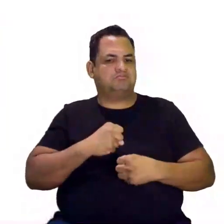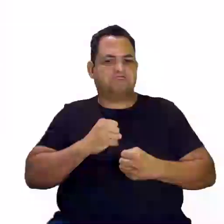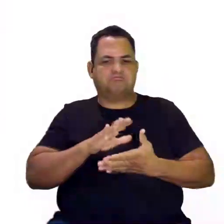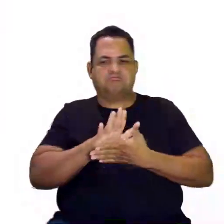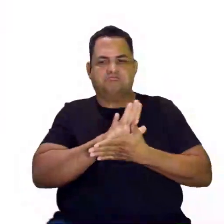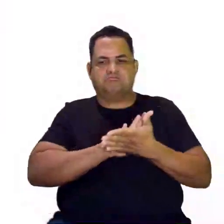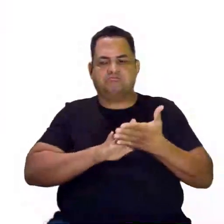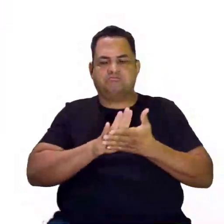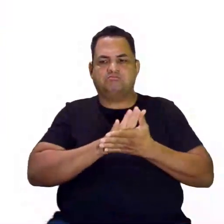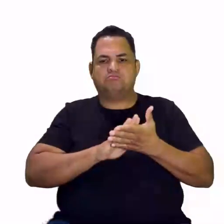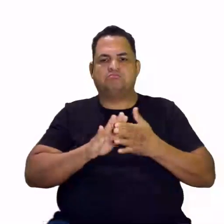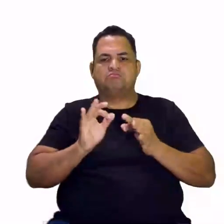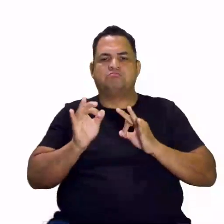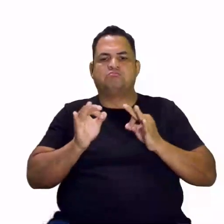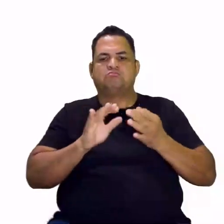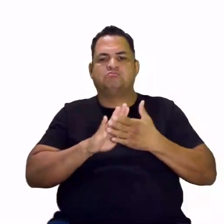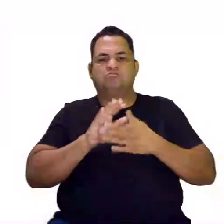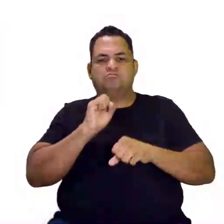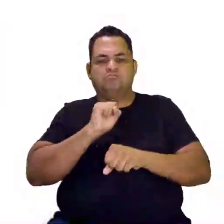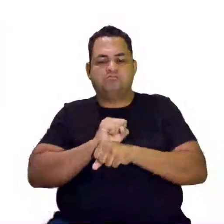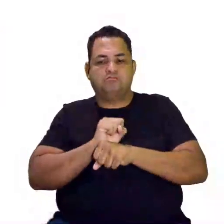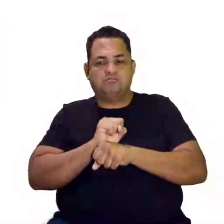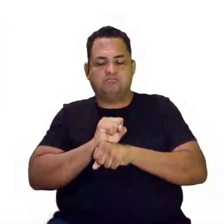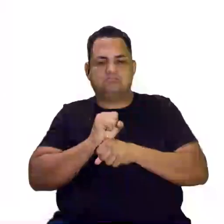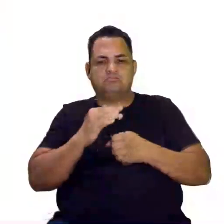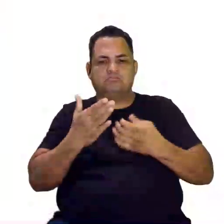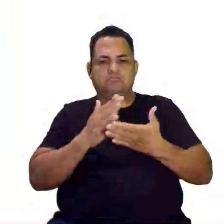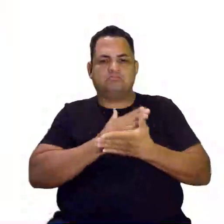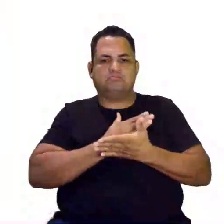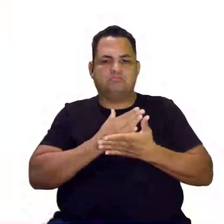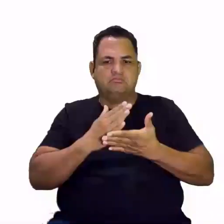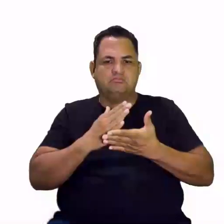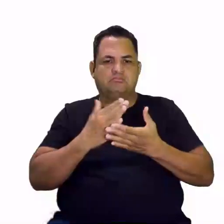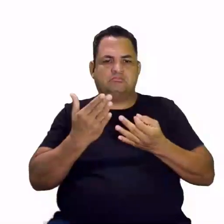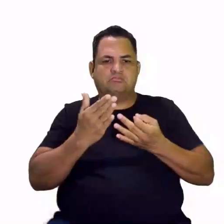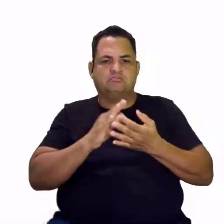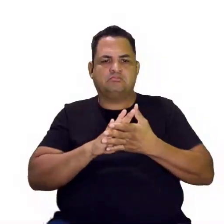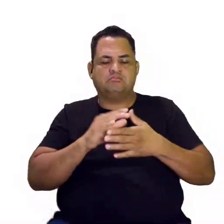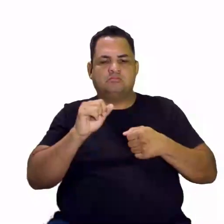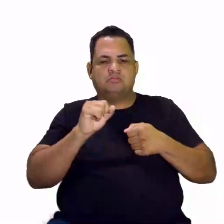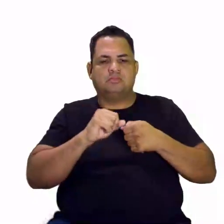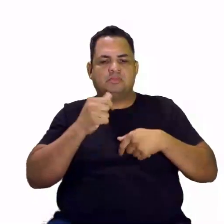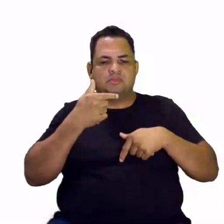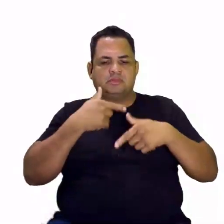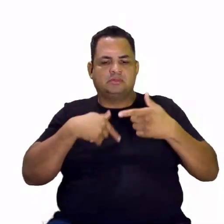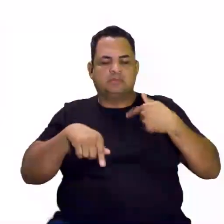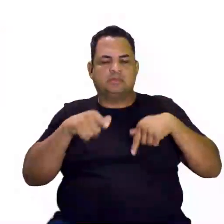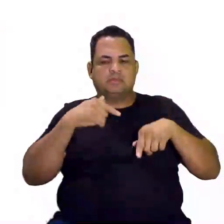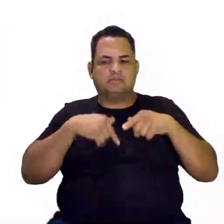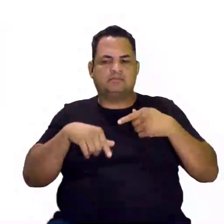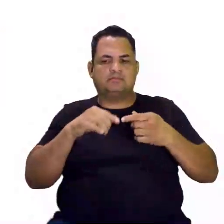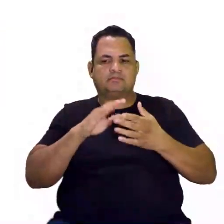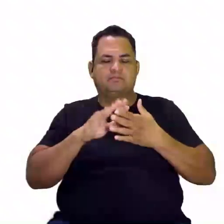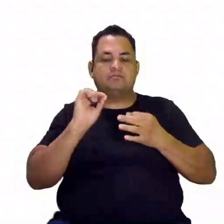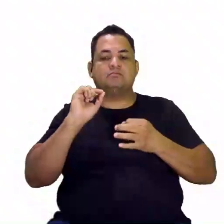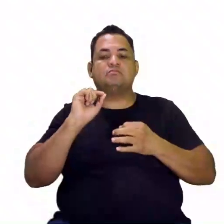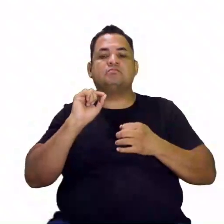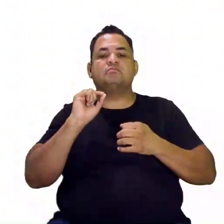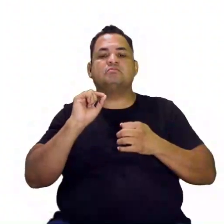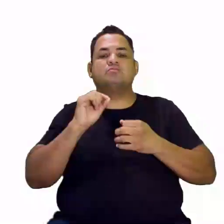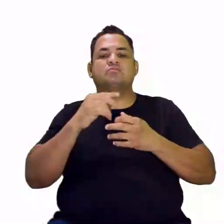nada. Ela ficou ali paradinha, e aí ela começou a realizar o seu processo metabólico. E aí, o que